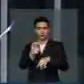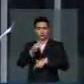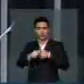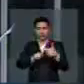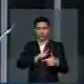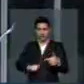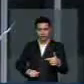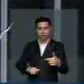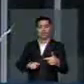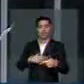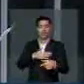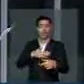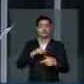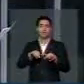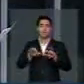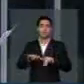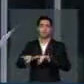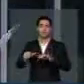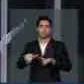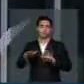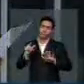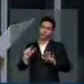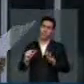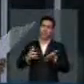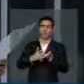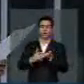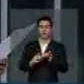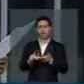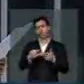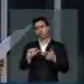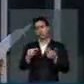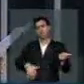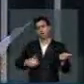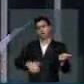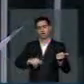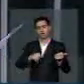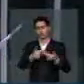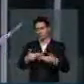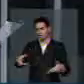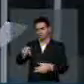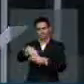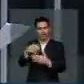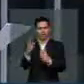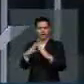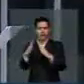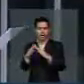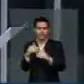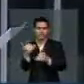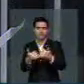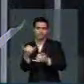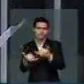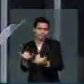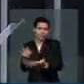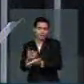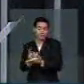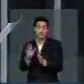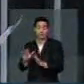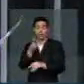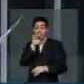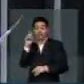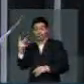piano um pouco de bandolim um pouco de violão coisas domésticas seu pai